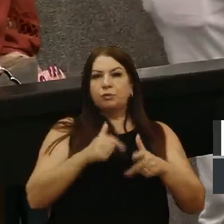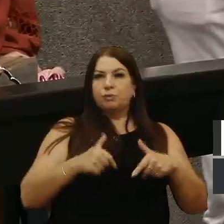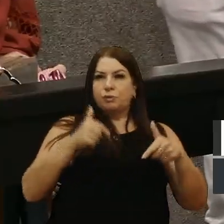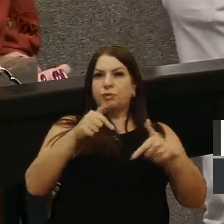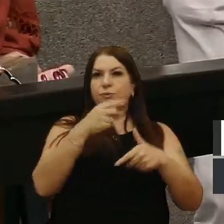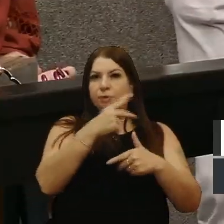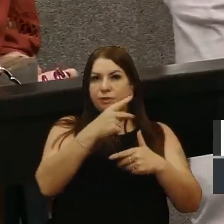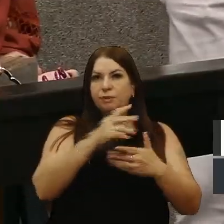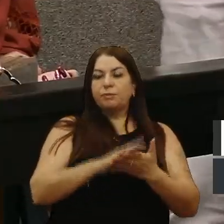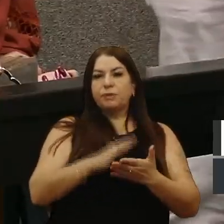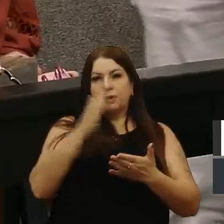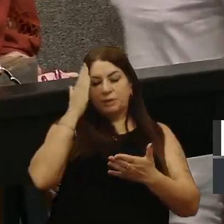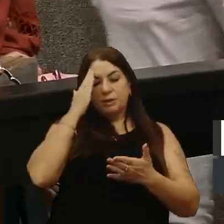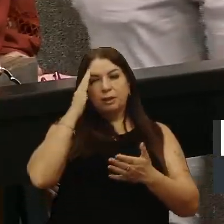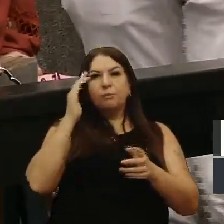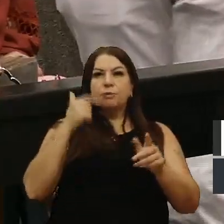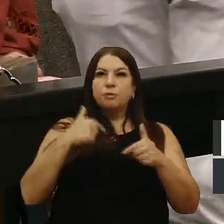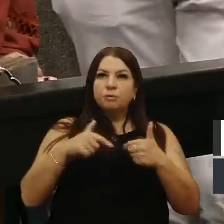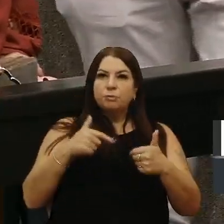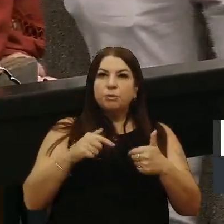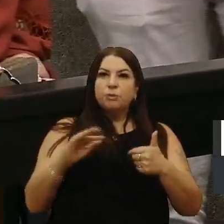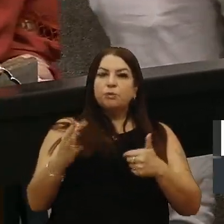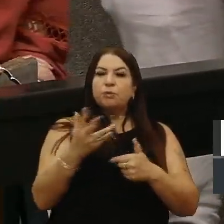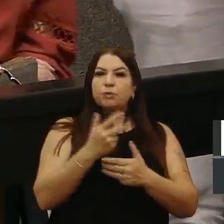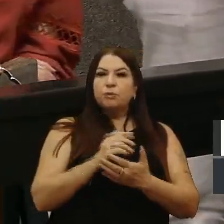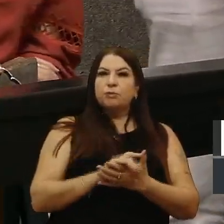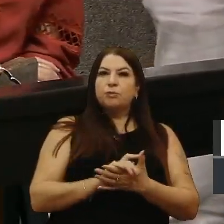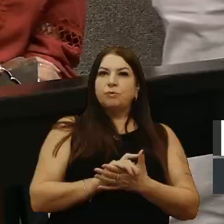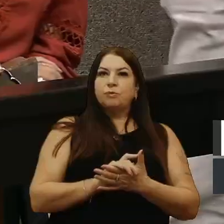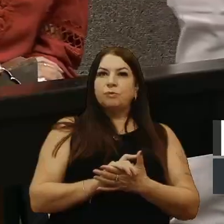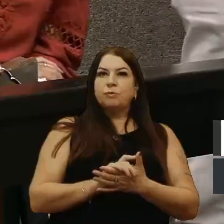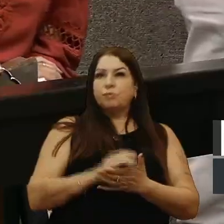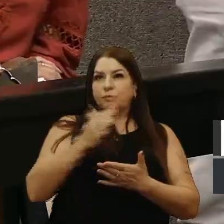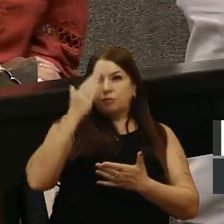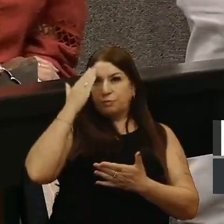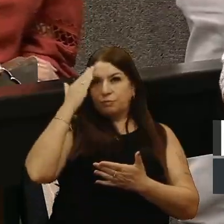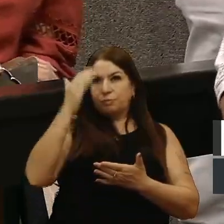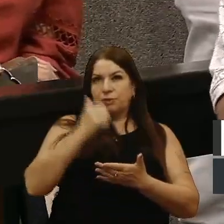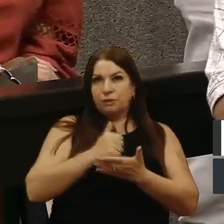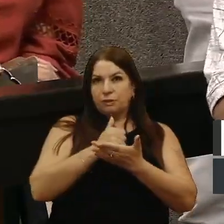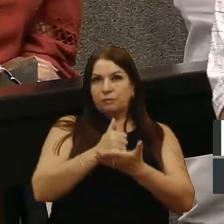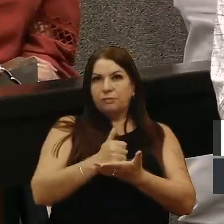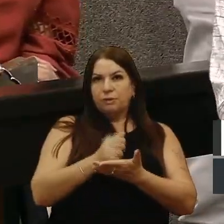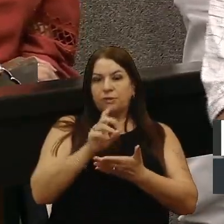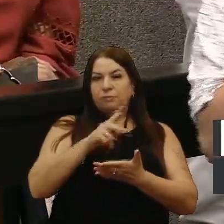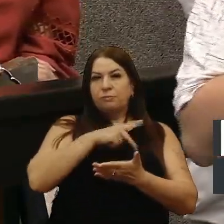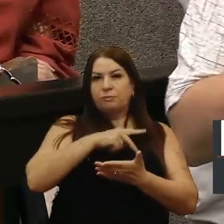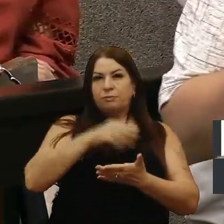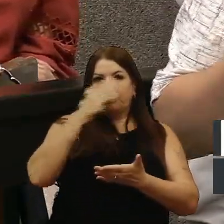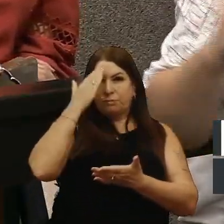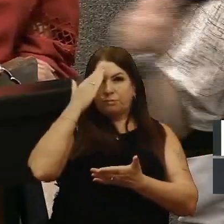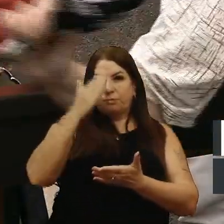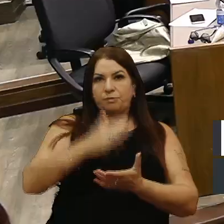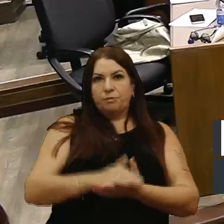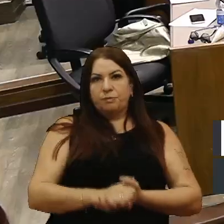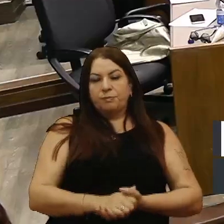uma delas, mas a gente sabe do trabalho em todas elas, então agradecer o apoio. Era isso, senhor presidente. Muito